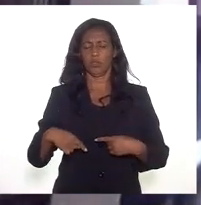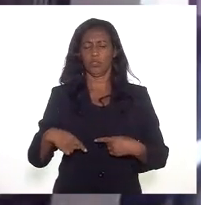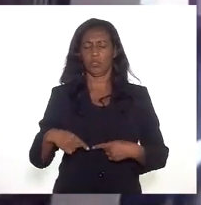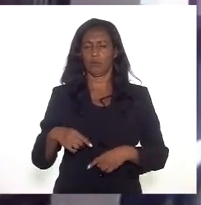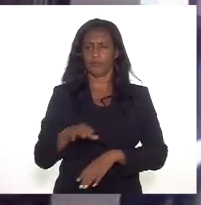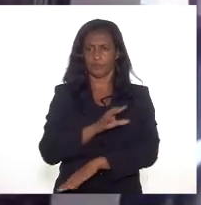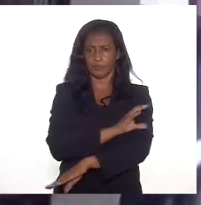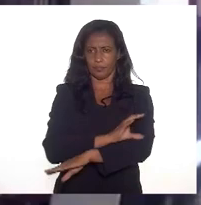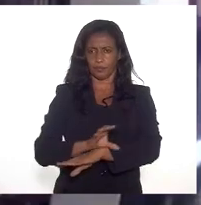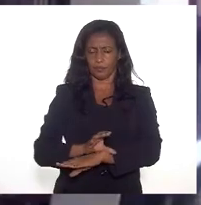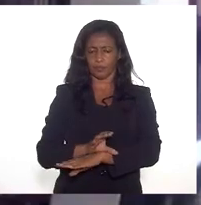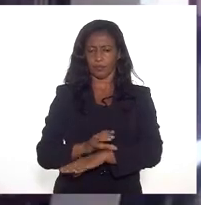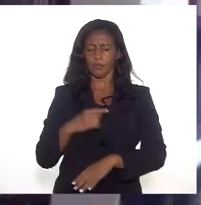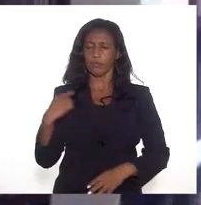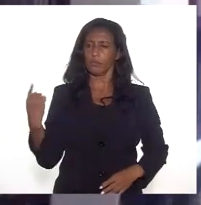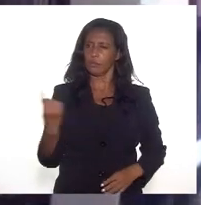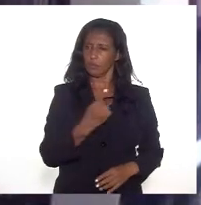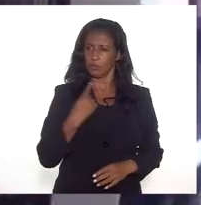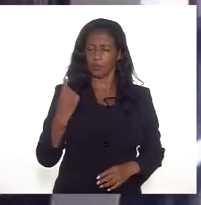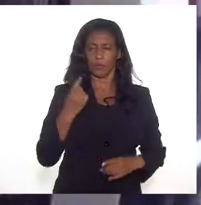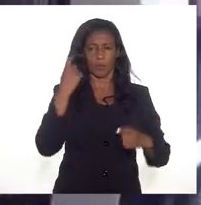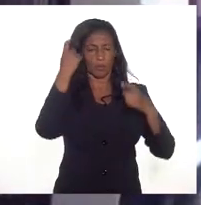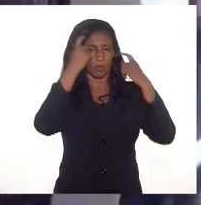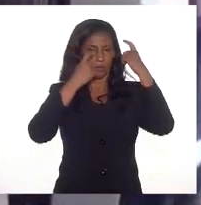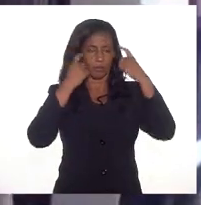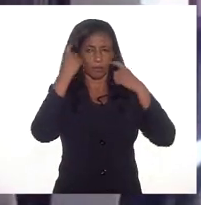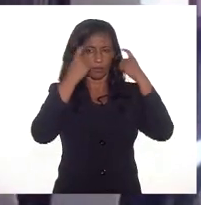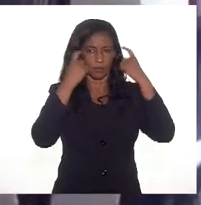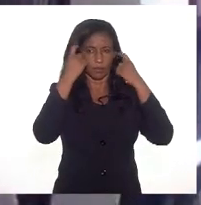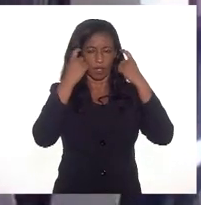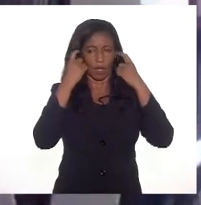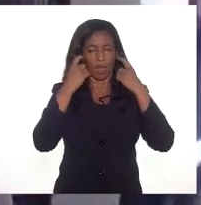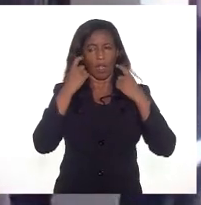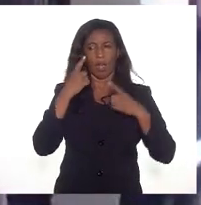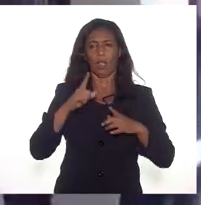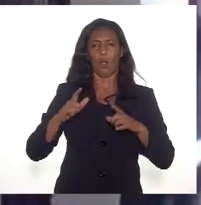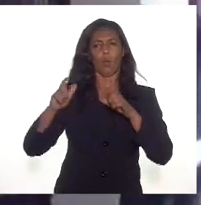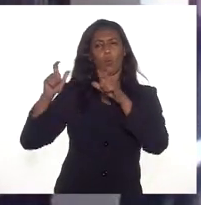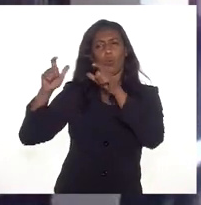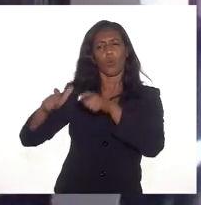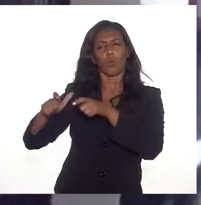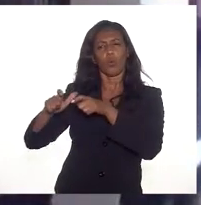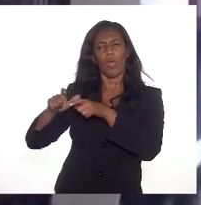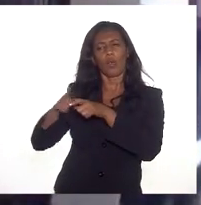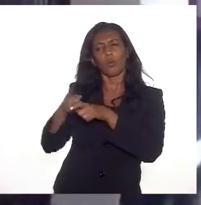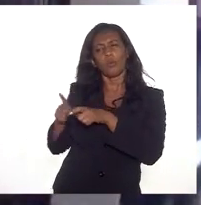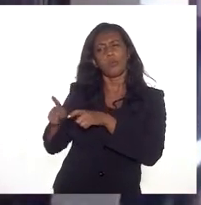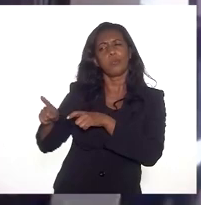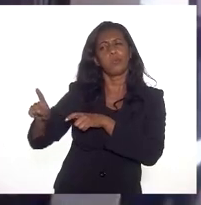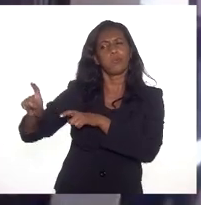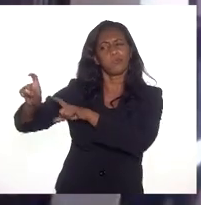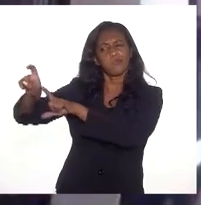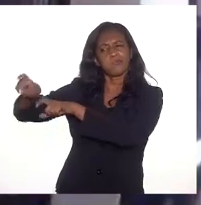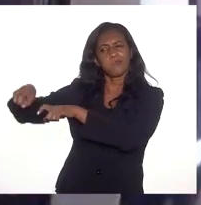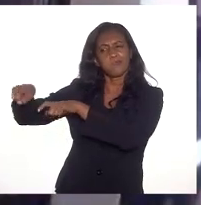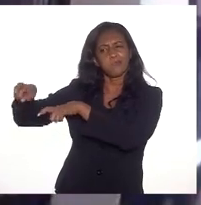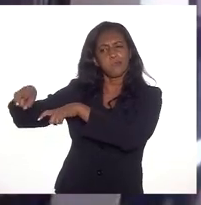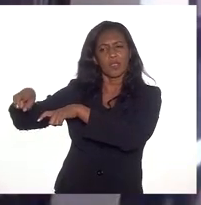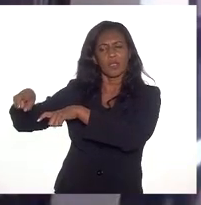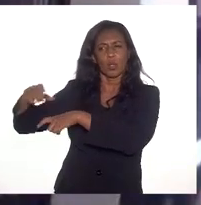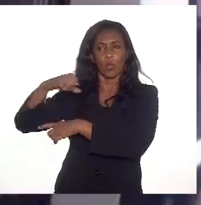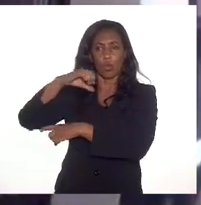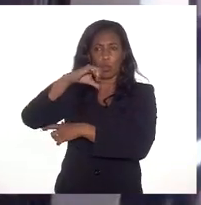Nós temos uma preocupação muito grande em relação ao interior do Estado, né?